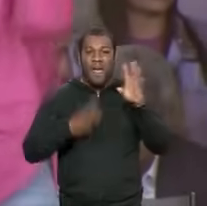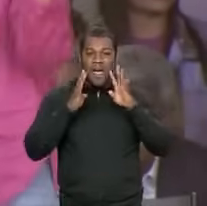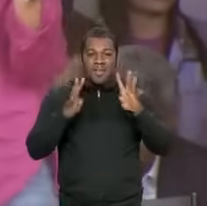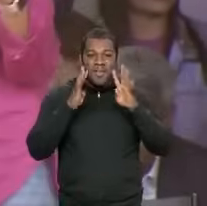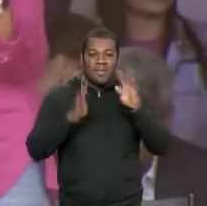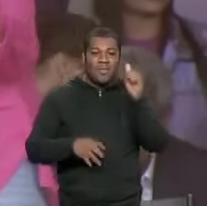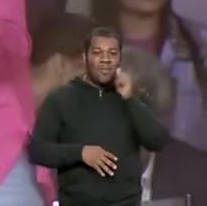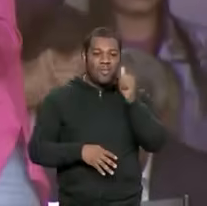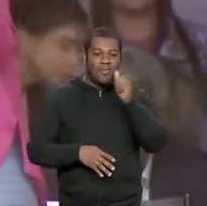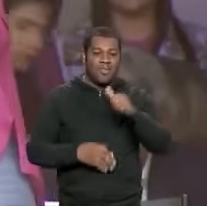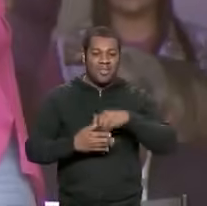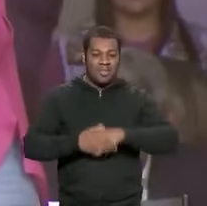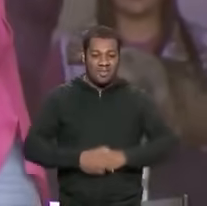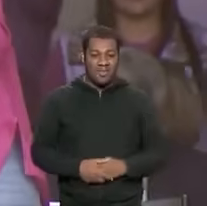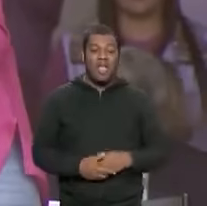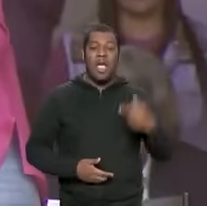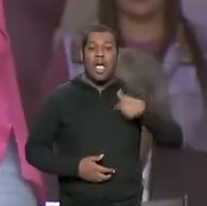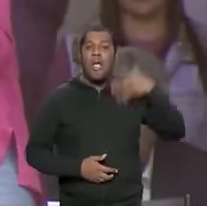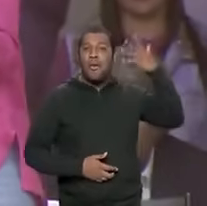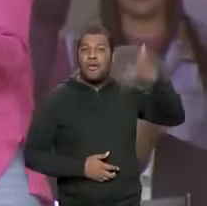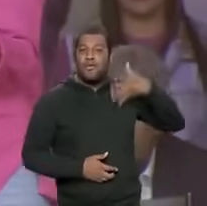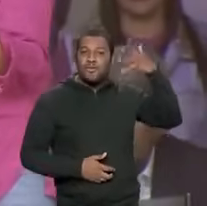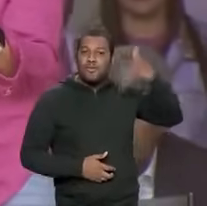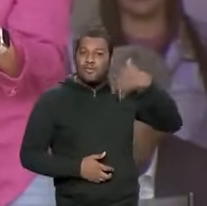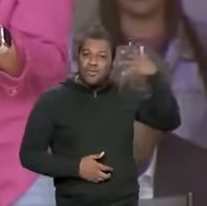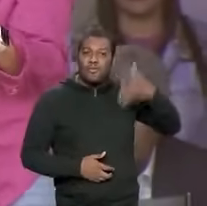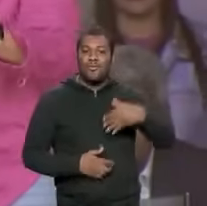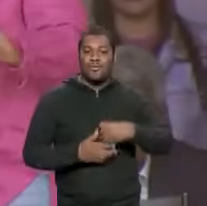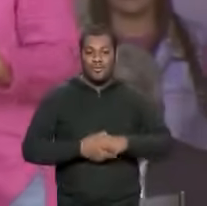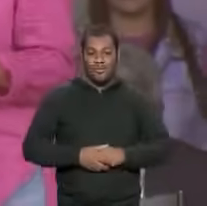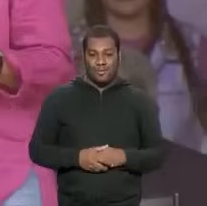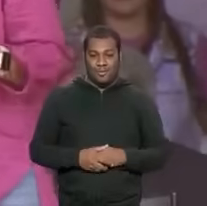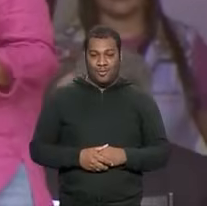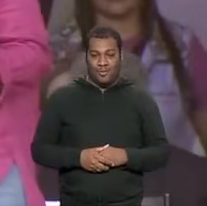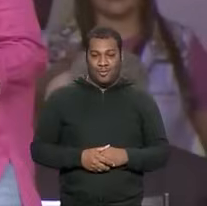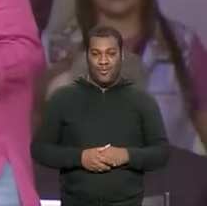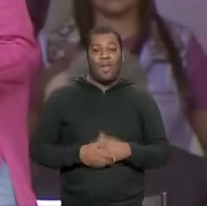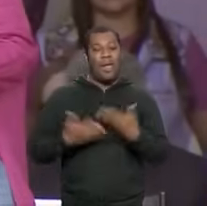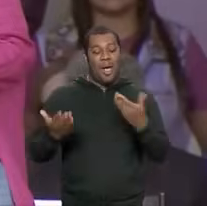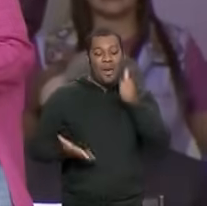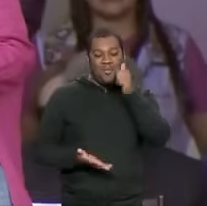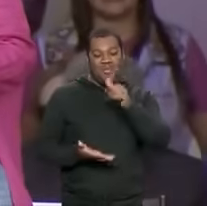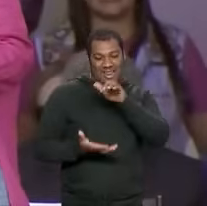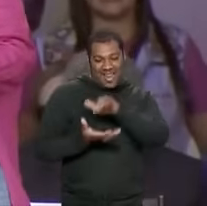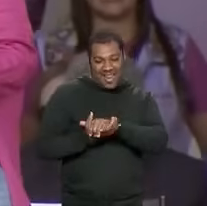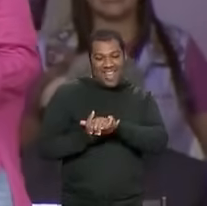vou compartilhar o meu discurso com a minha Margarida